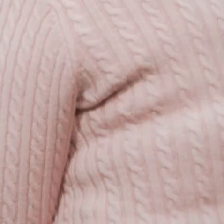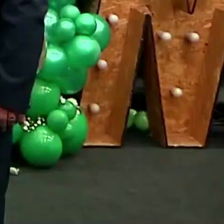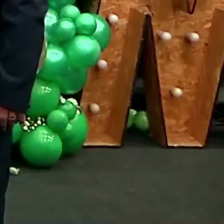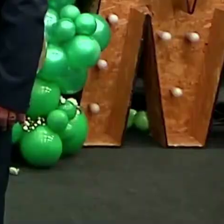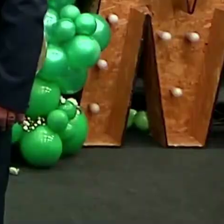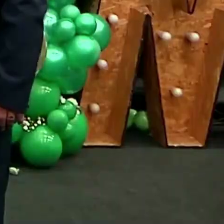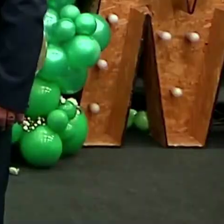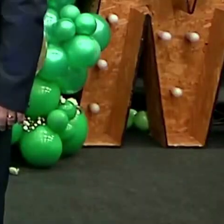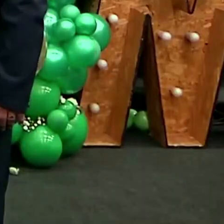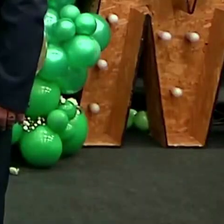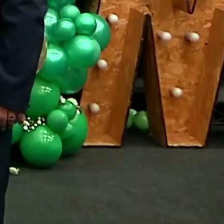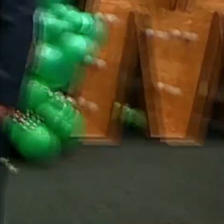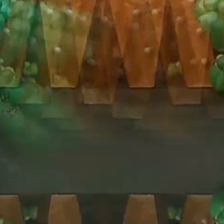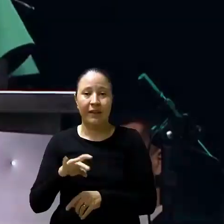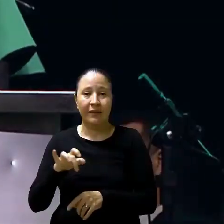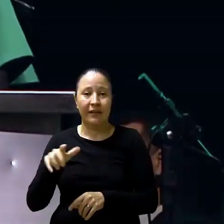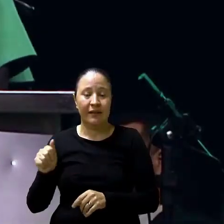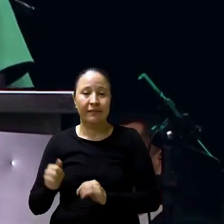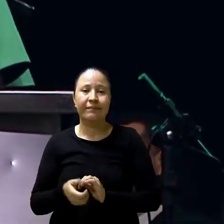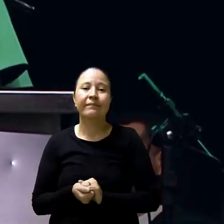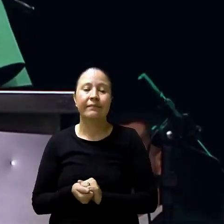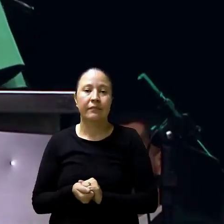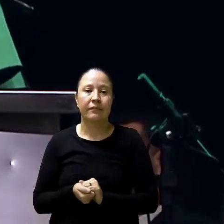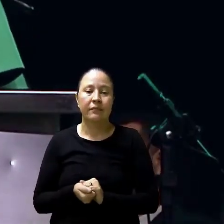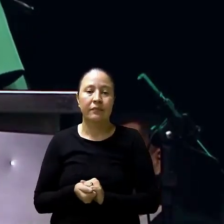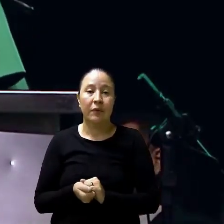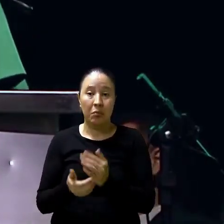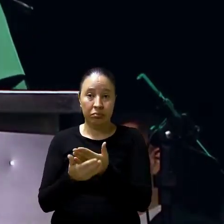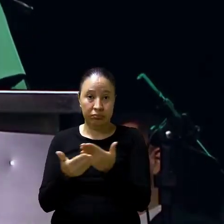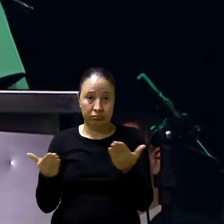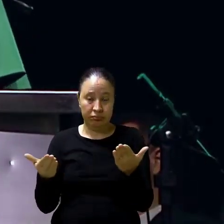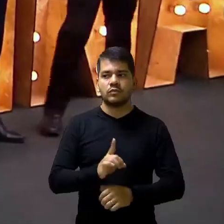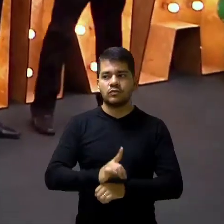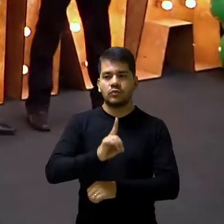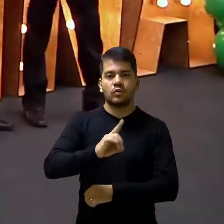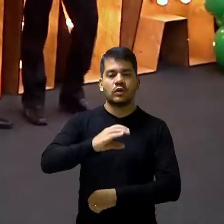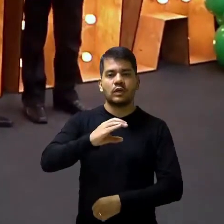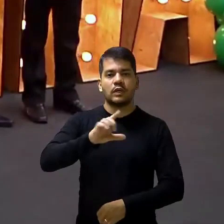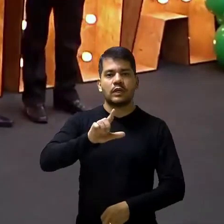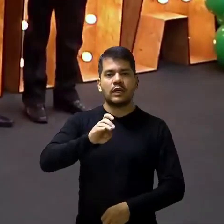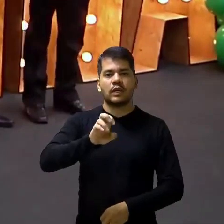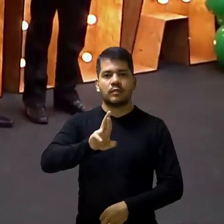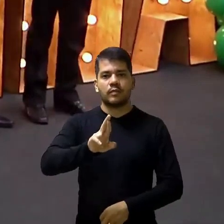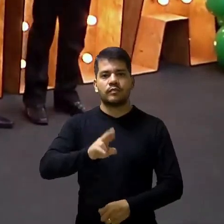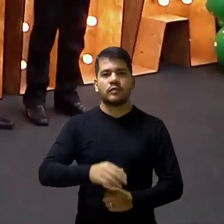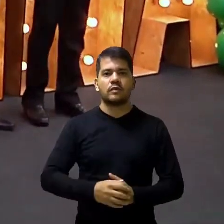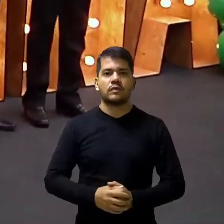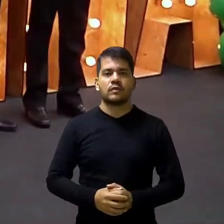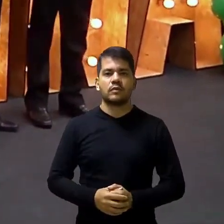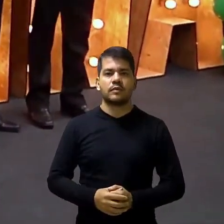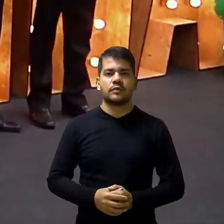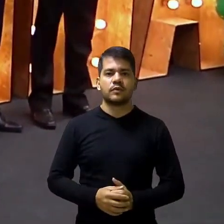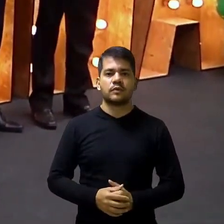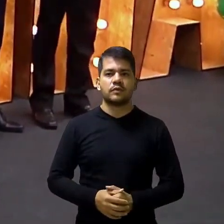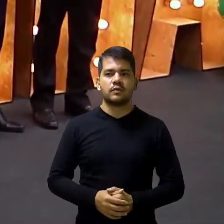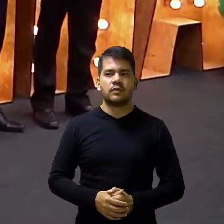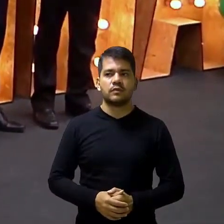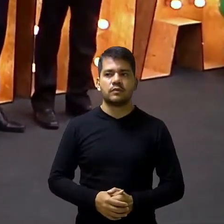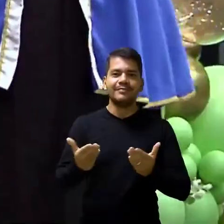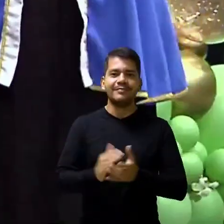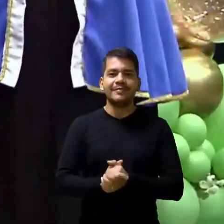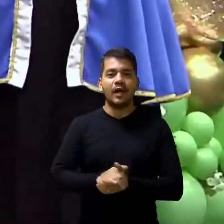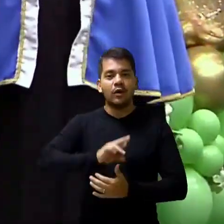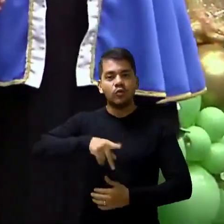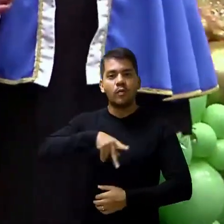pessoas. Já a graduada Glória Marchiori foi responsável pela homenagem feita aos professores e mestres. Ela falou em nome de todos